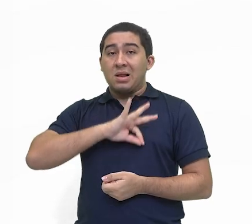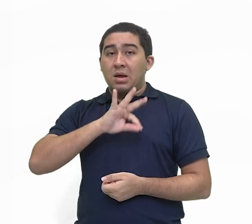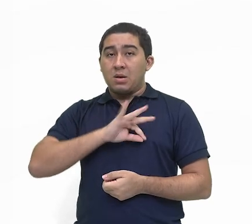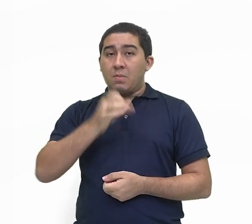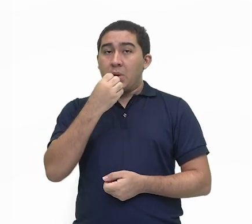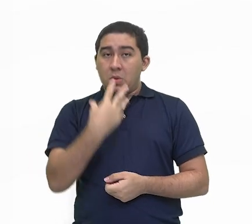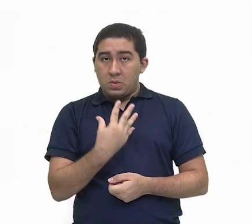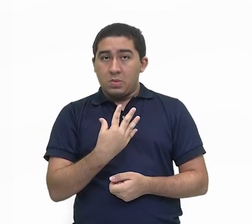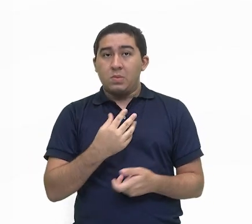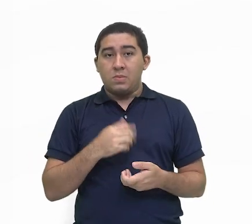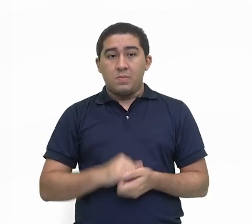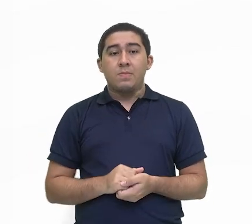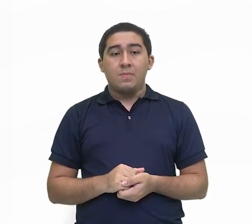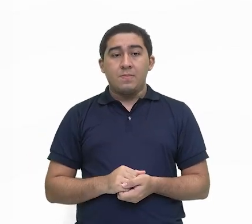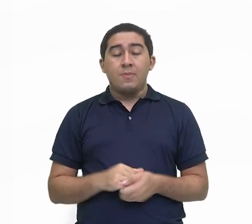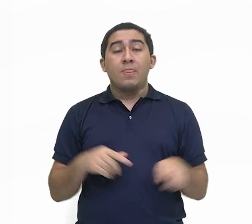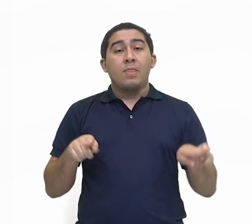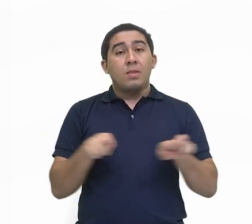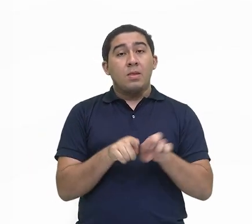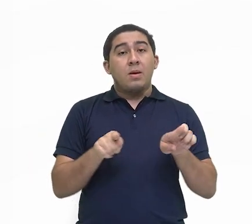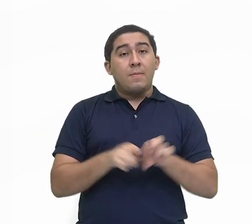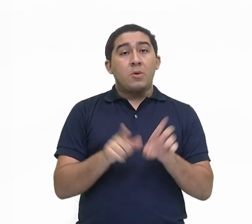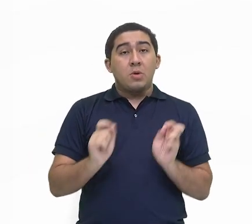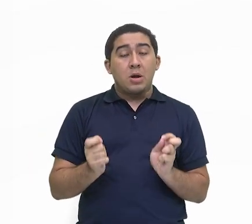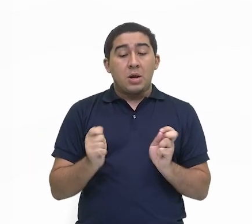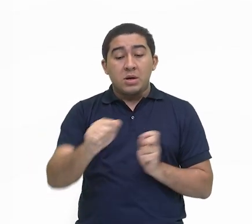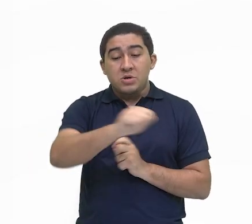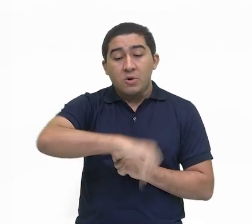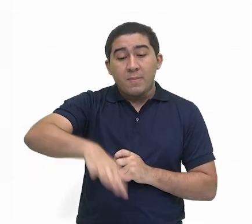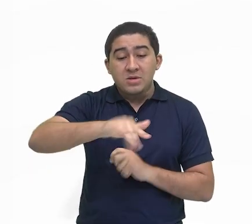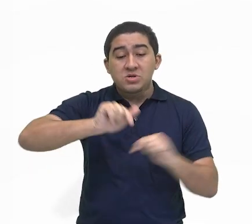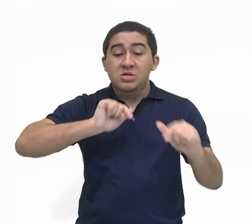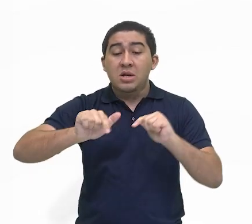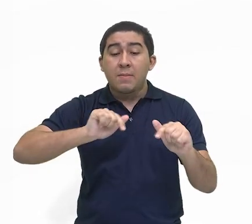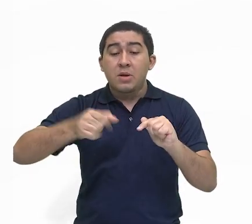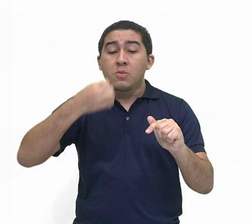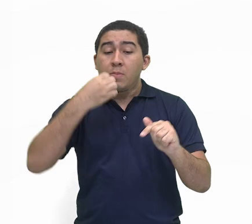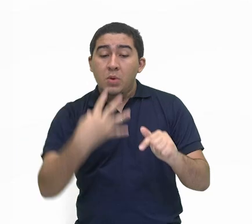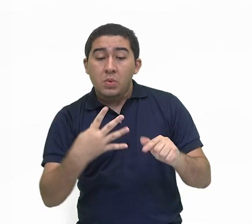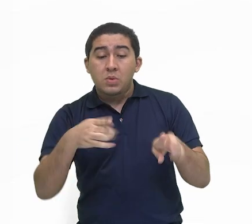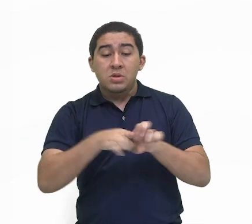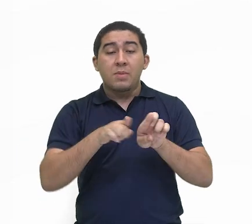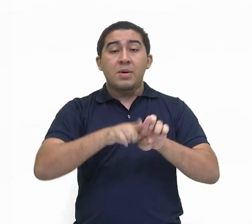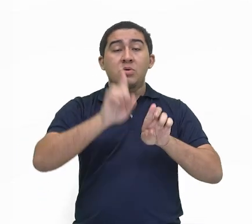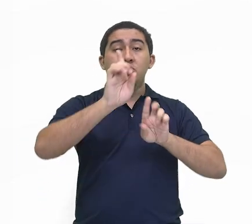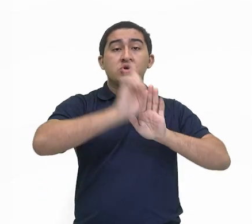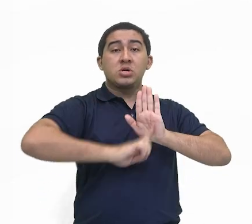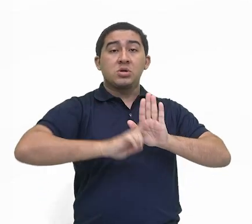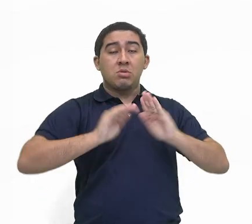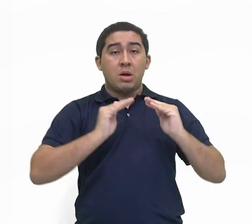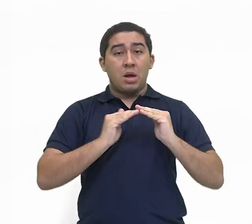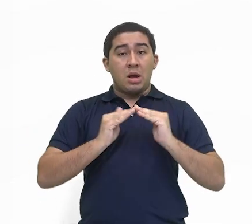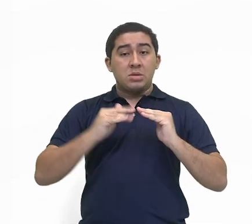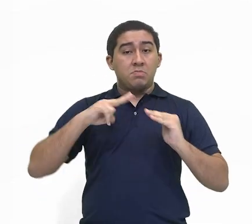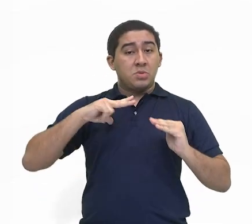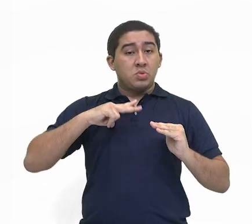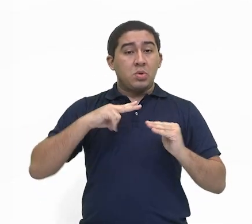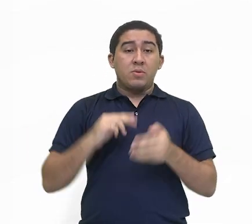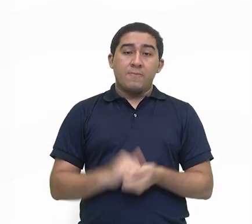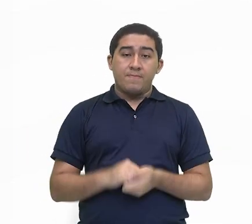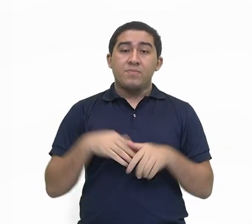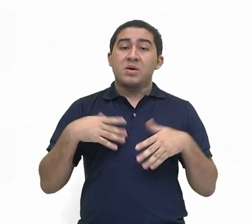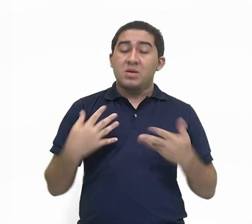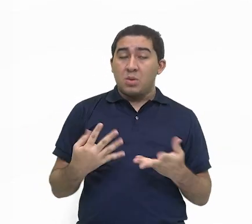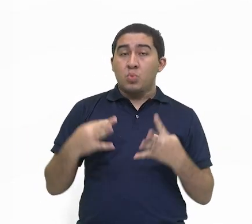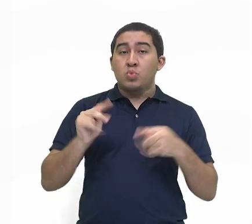justo, né, condições de trabalho dignas, um direito à moradia. Então, tudo isso aí faz